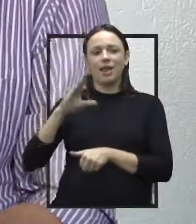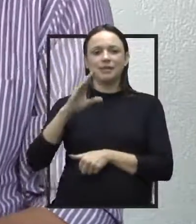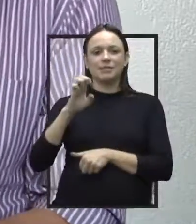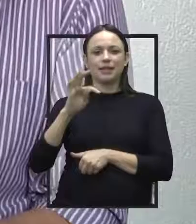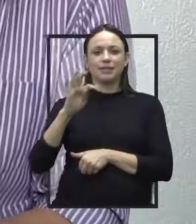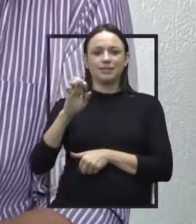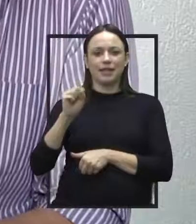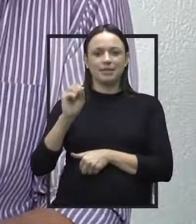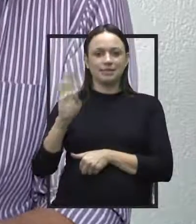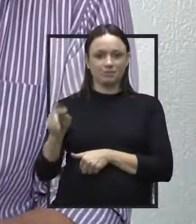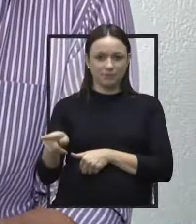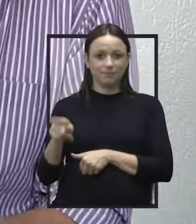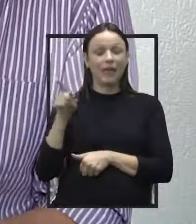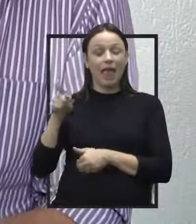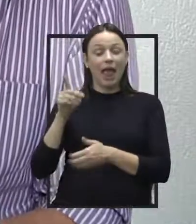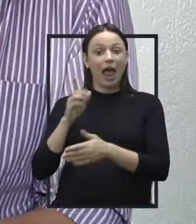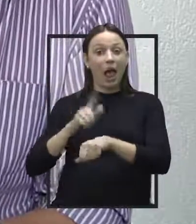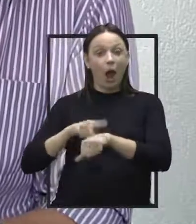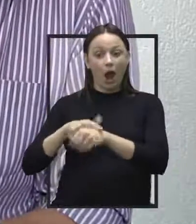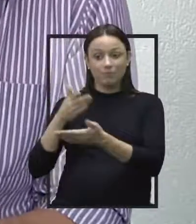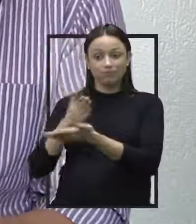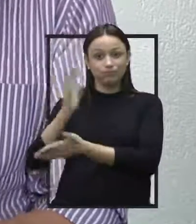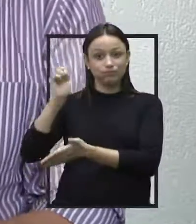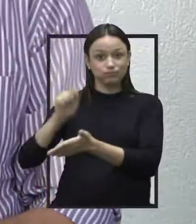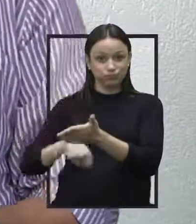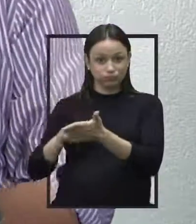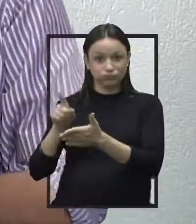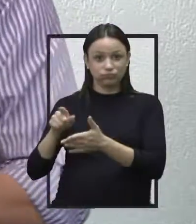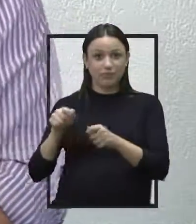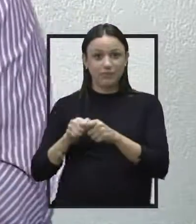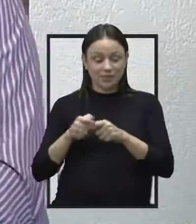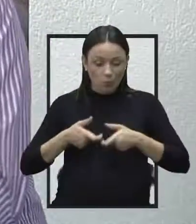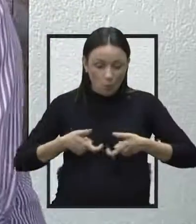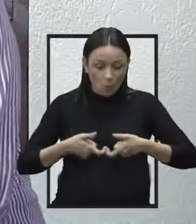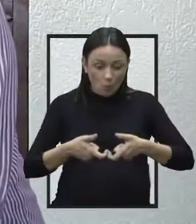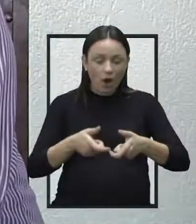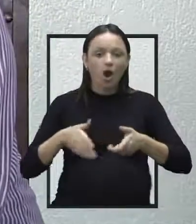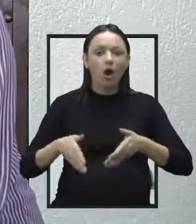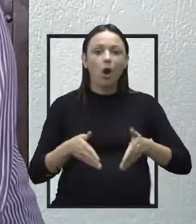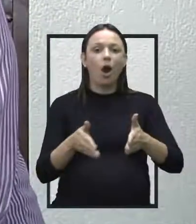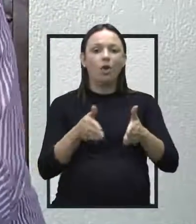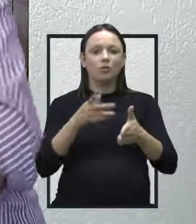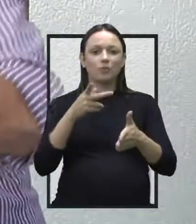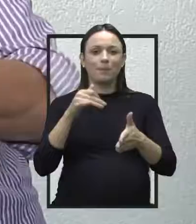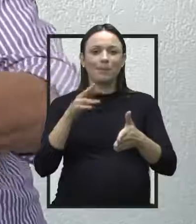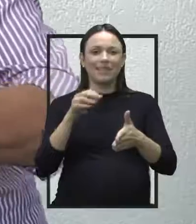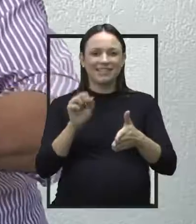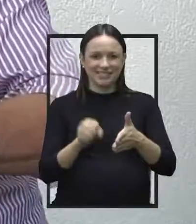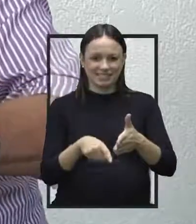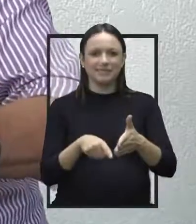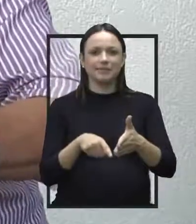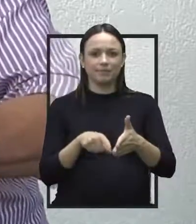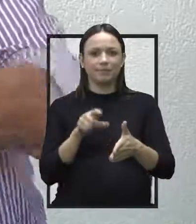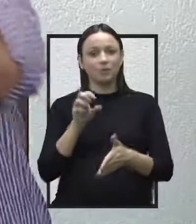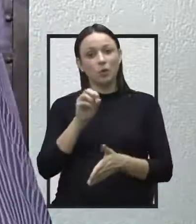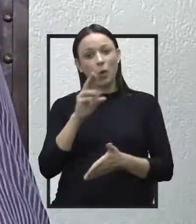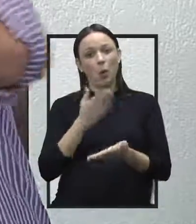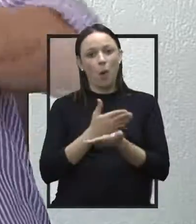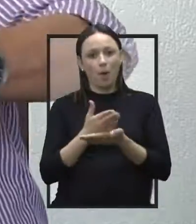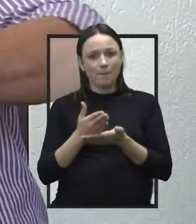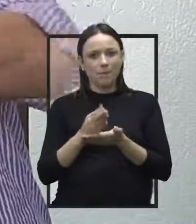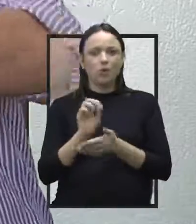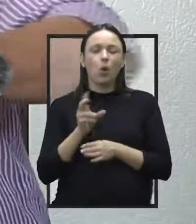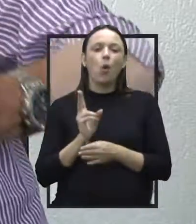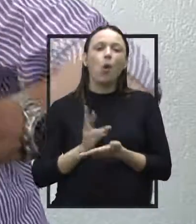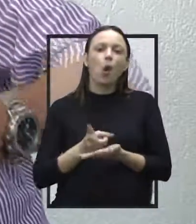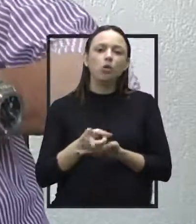CETESB der o parecer favorável, a canalização ali do córrego dos Pires vai ou começar ou